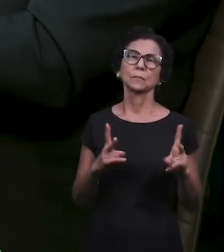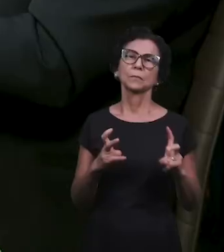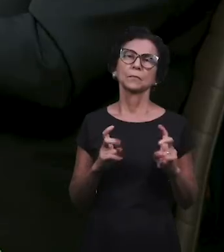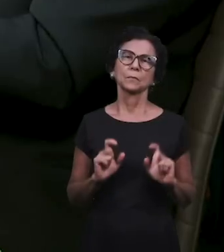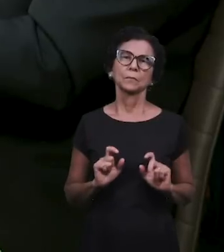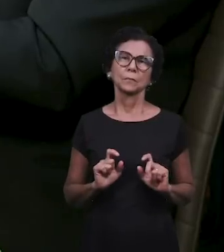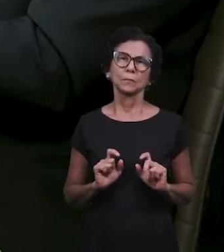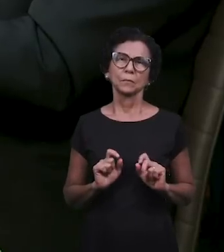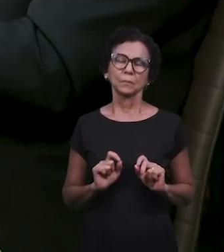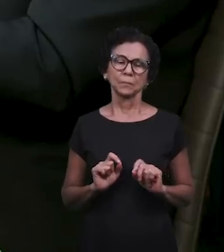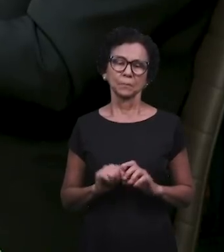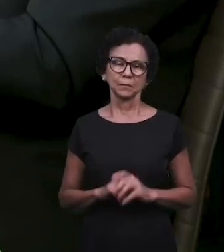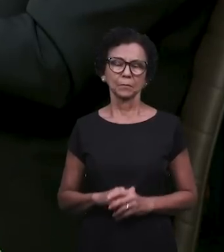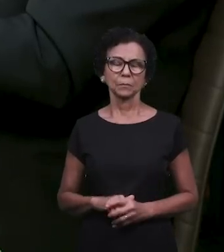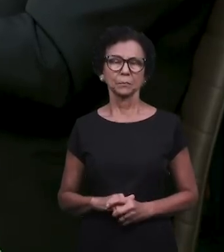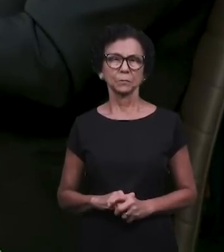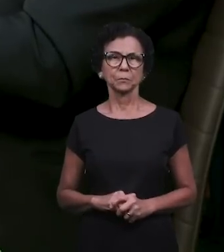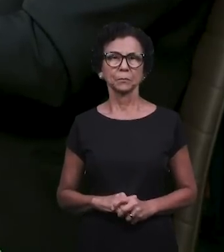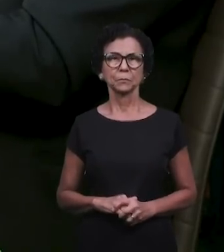quando esse conselho aqui,